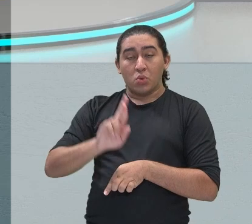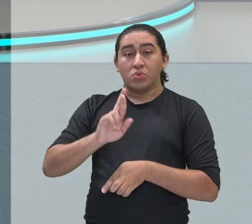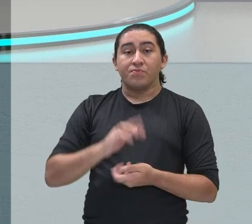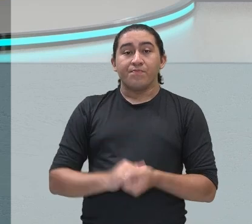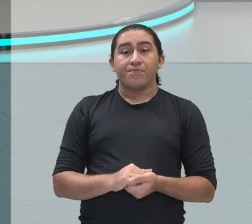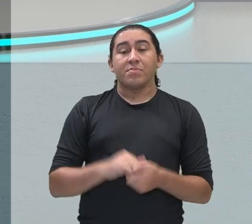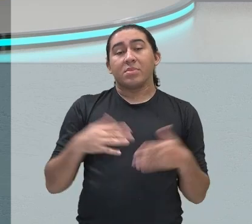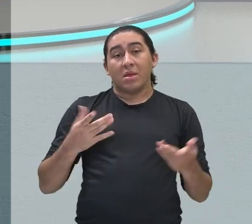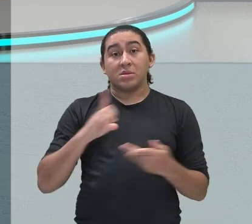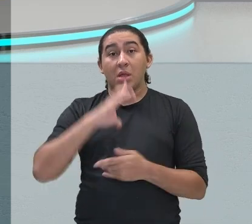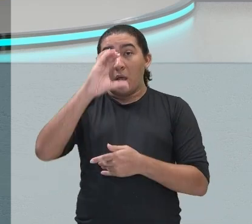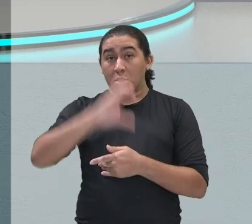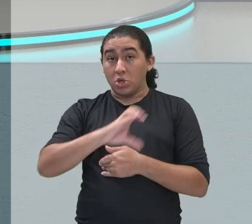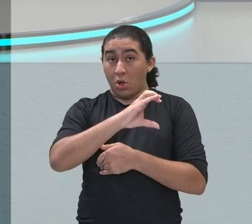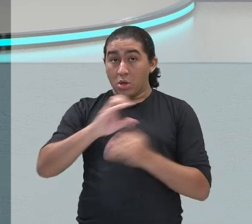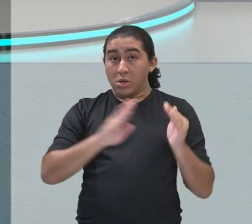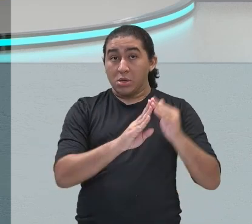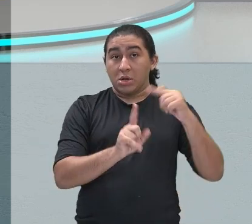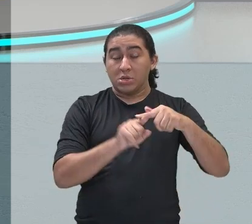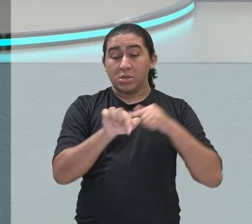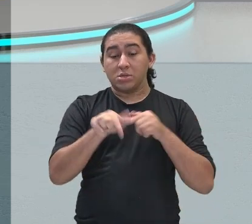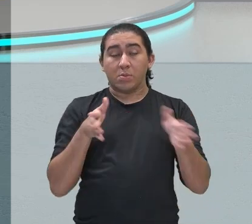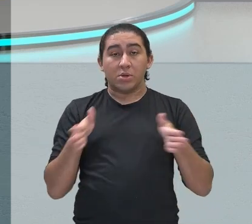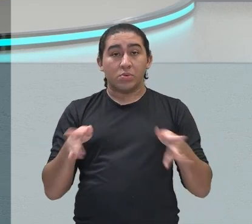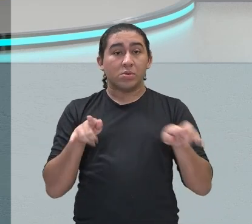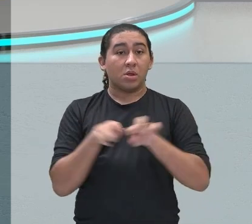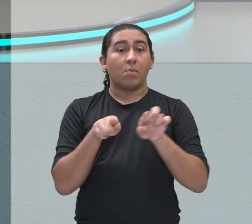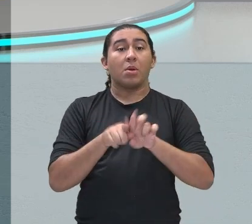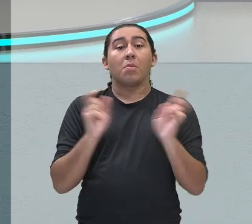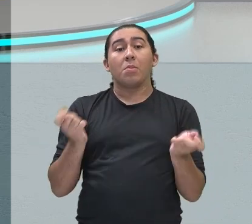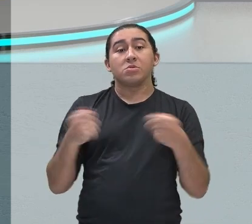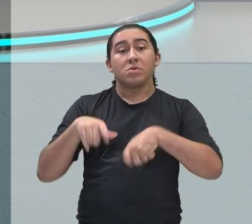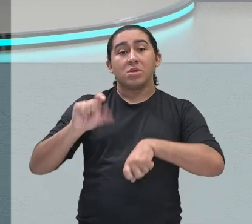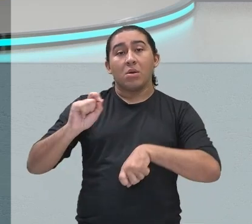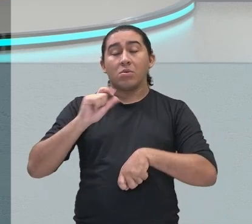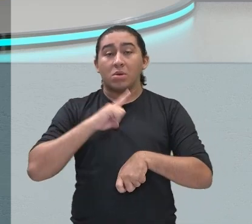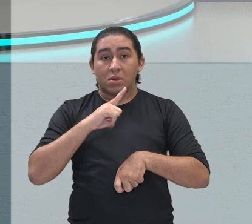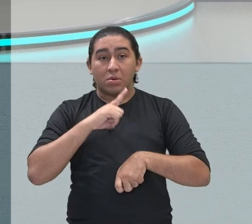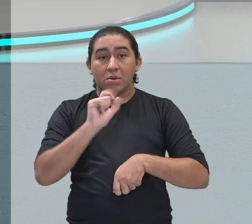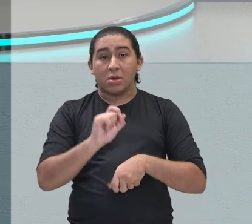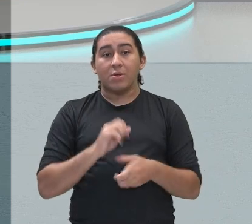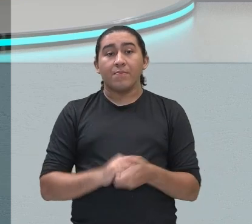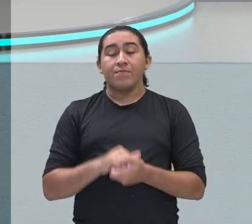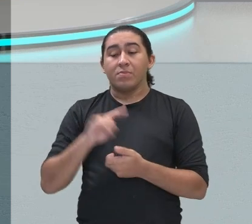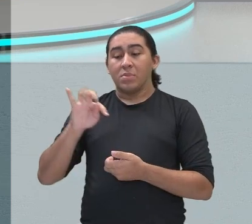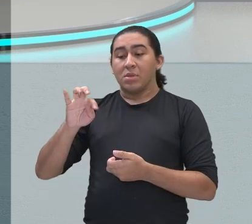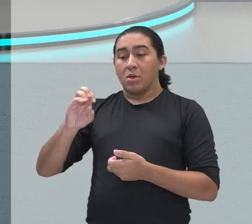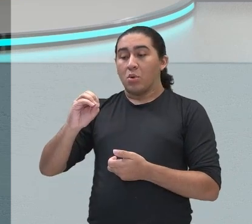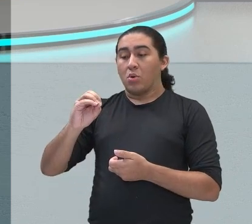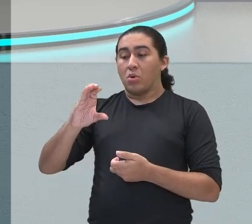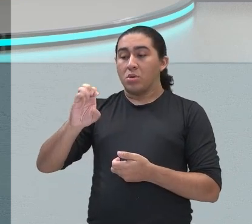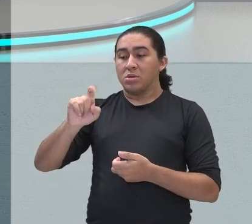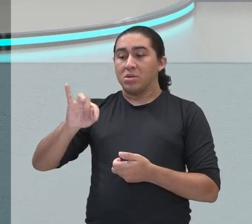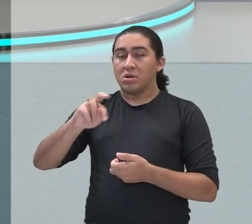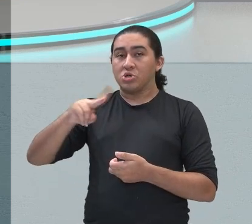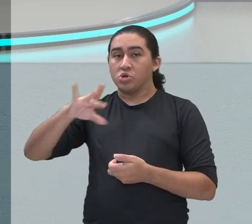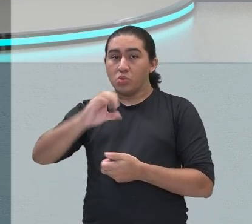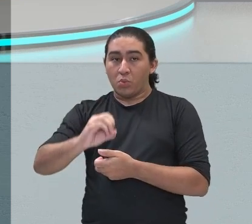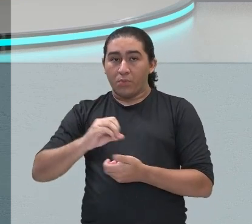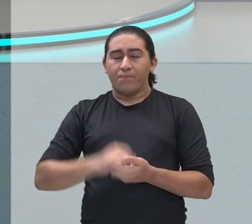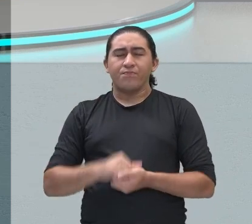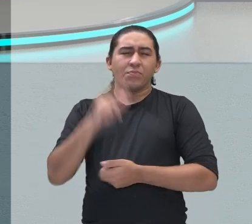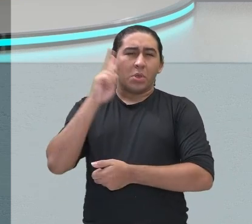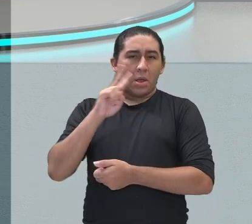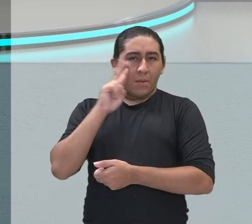a Igreja Católica ainda nesse período, ainda puxava para o teocentrismo, lembra?